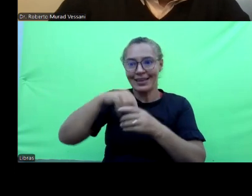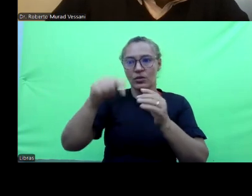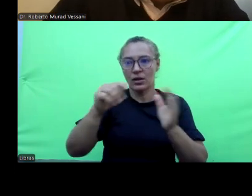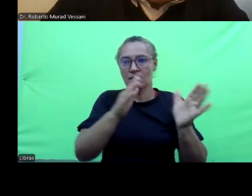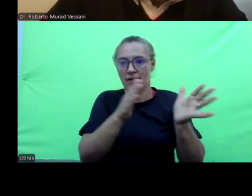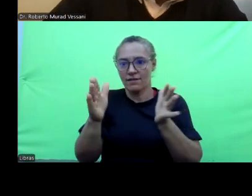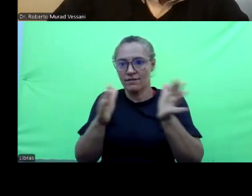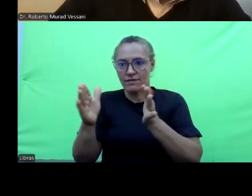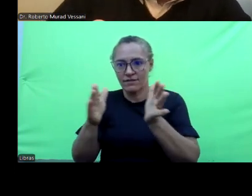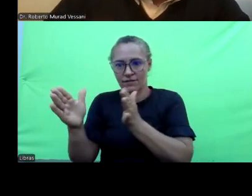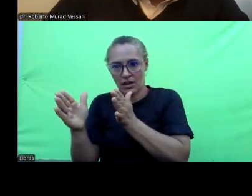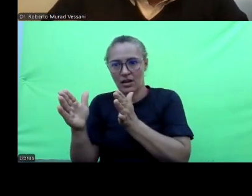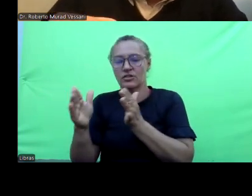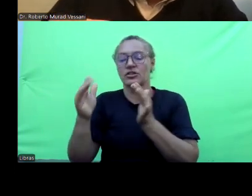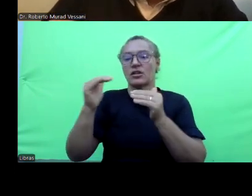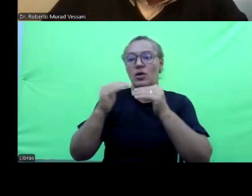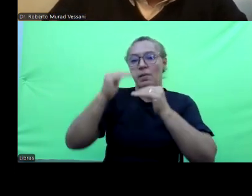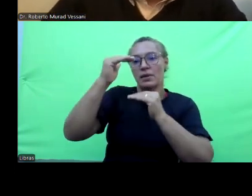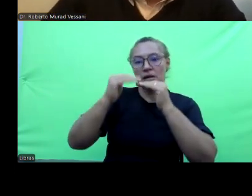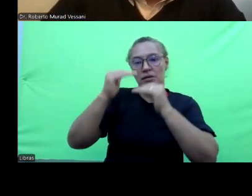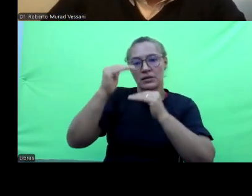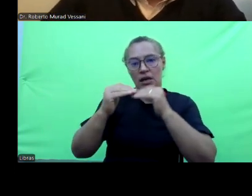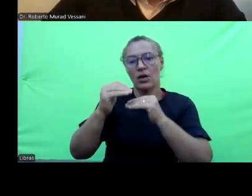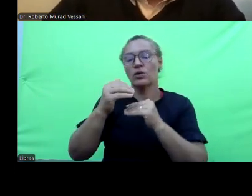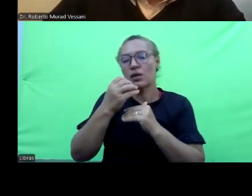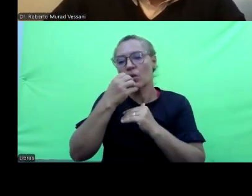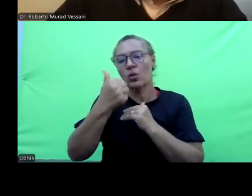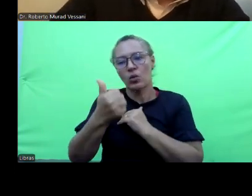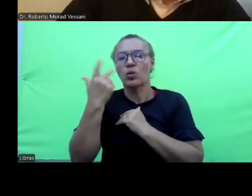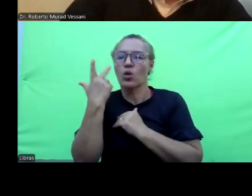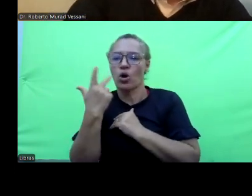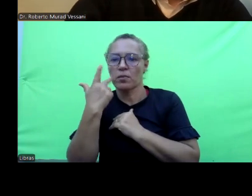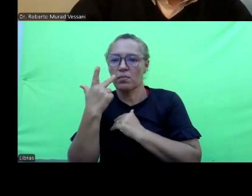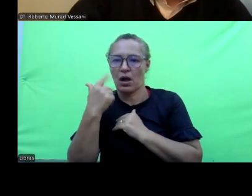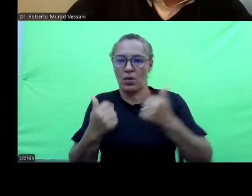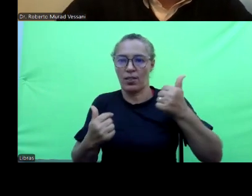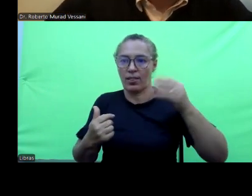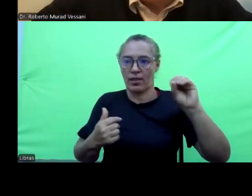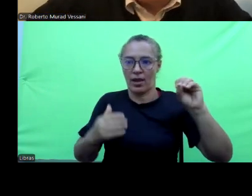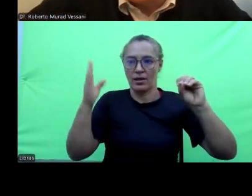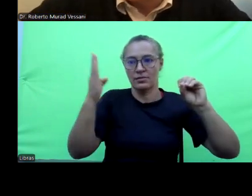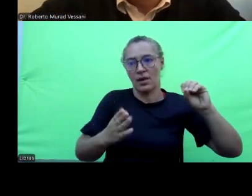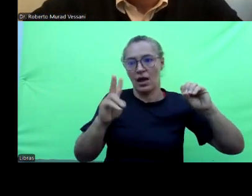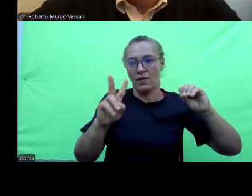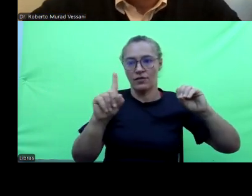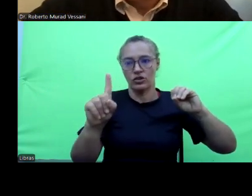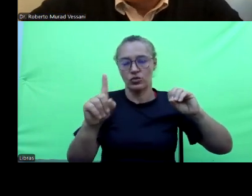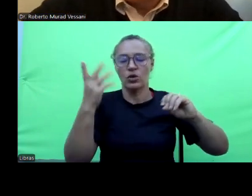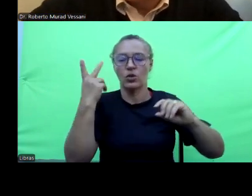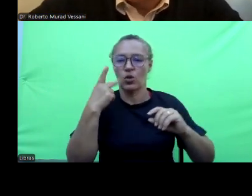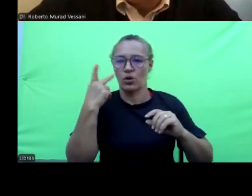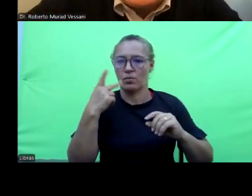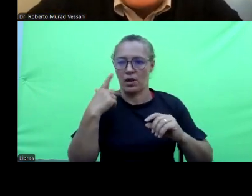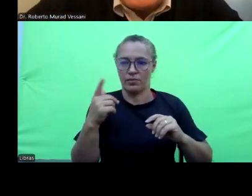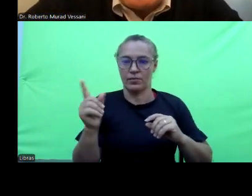a pressão pode ser considerada dentro de uma faixa normal. Isso não significa que